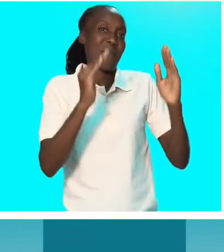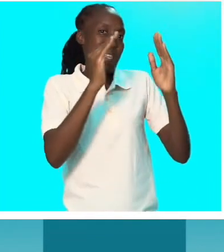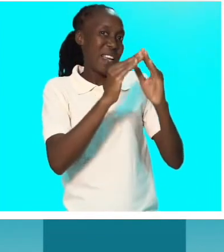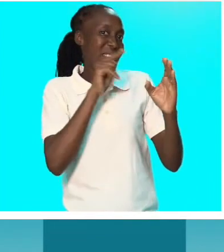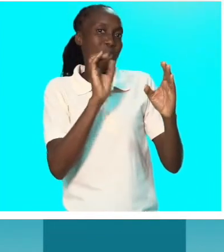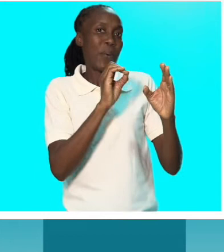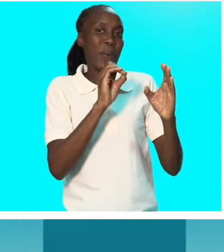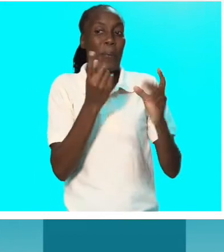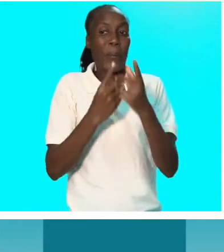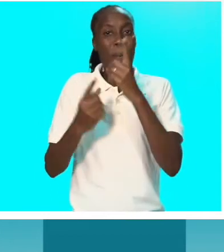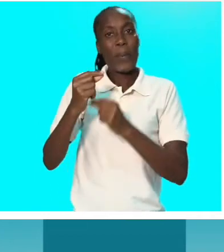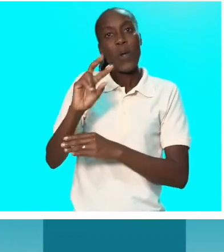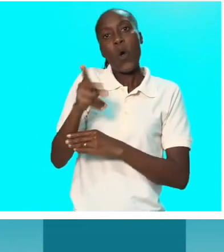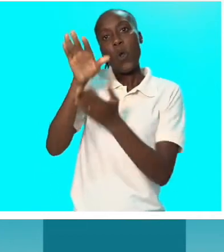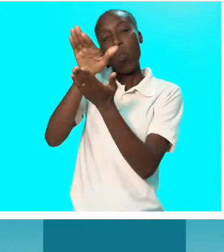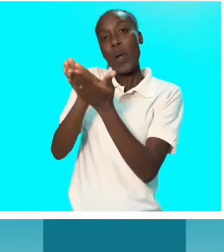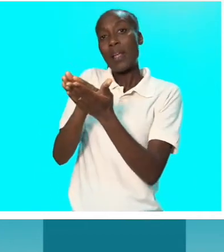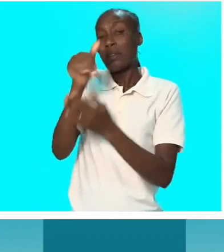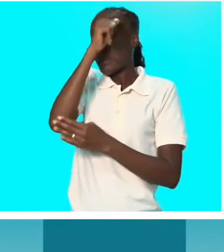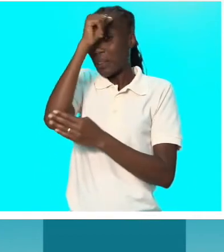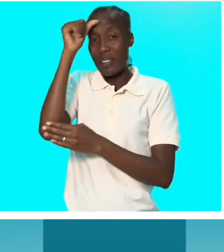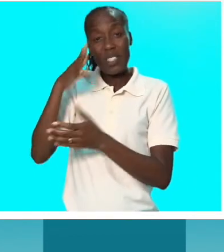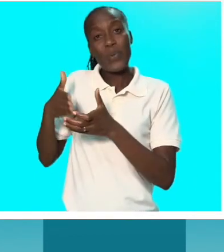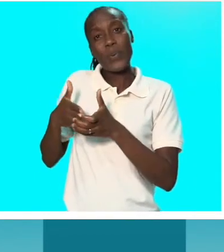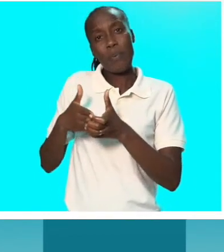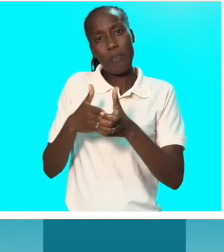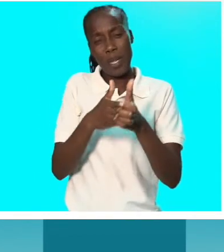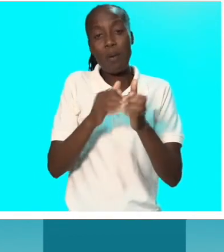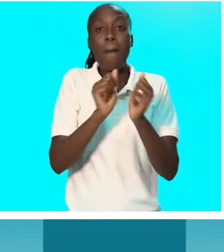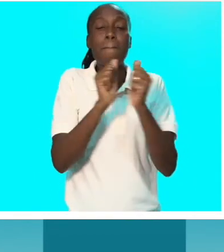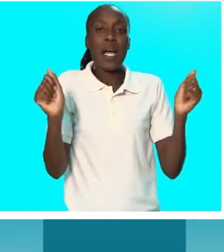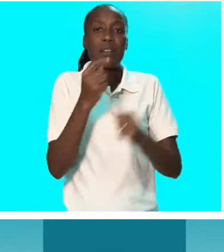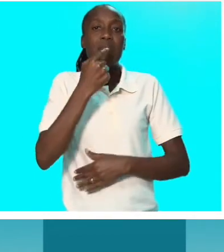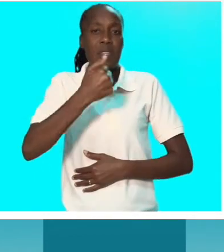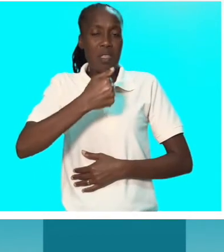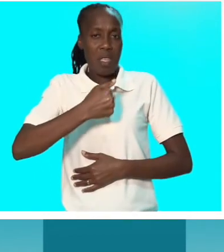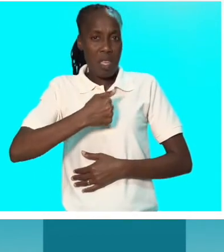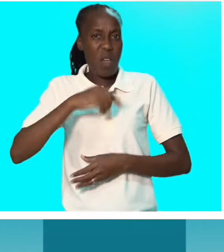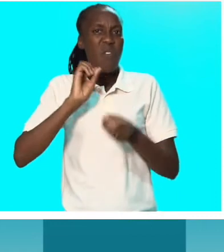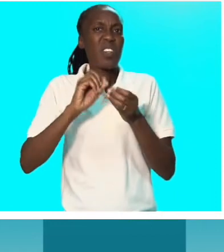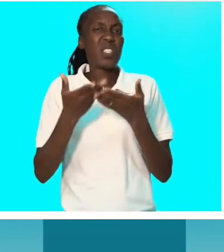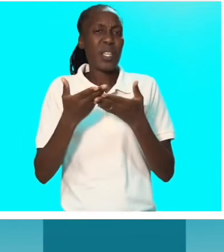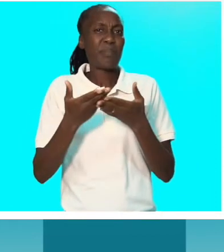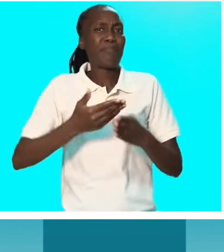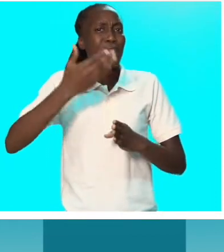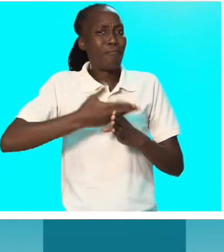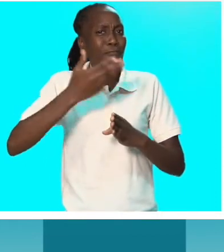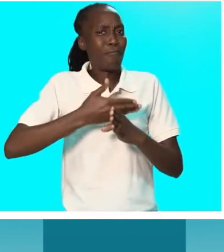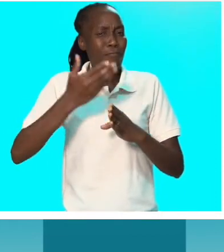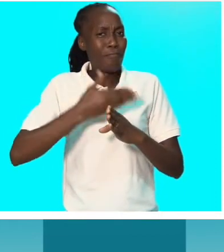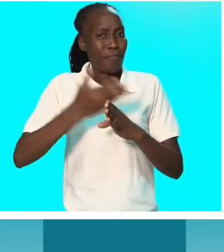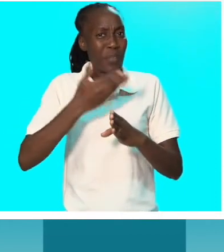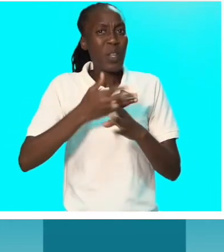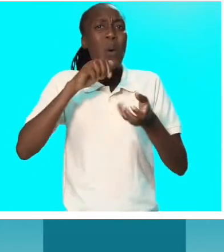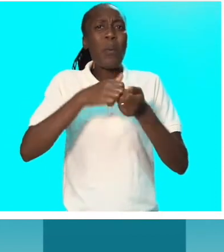do seu quintal, então é muito difícil cumprir. Mas, acima de tudo, eu pratico, praticava,